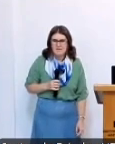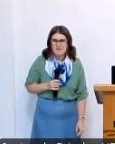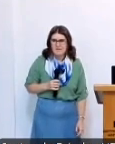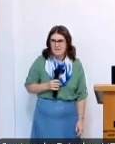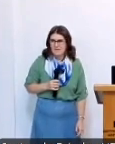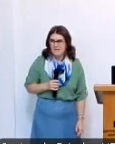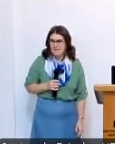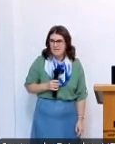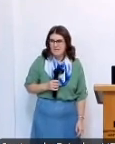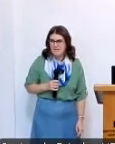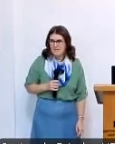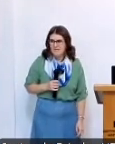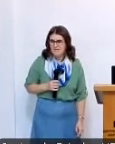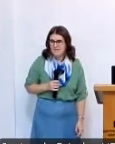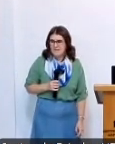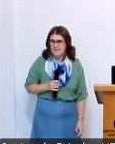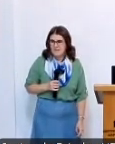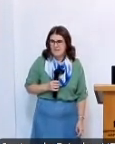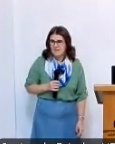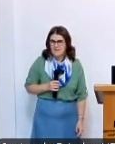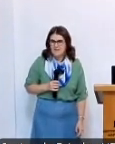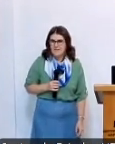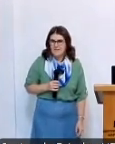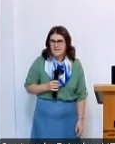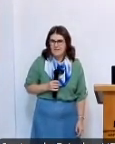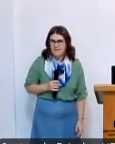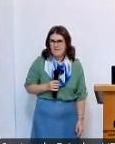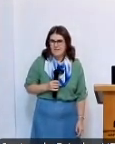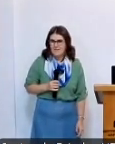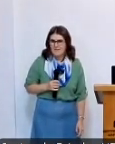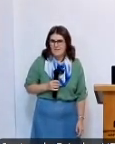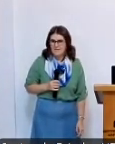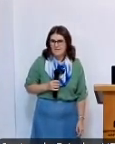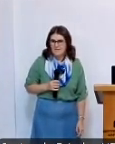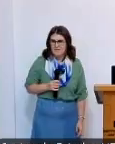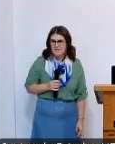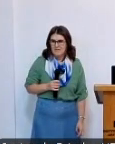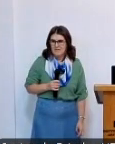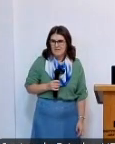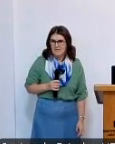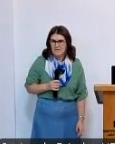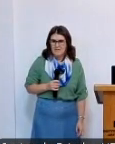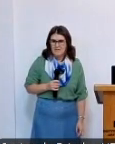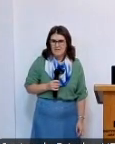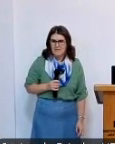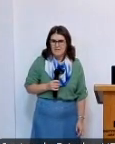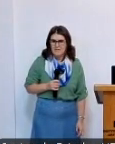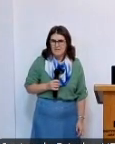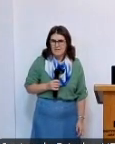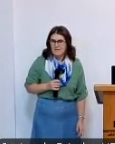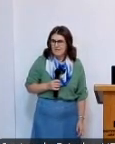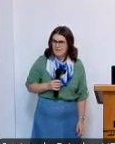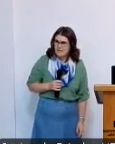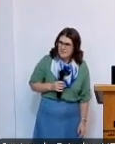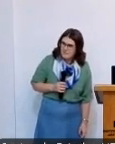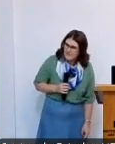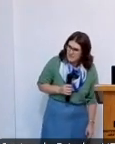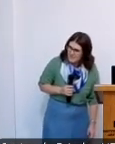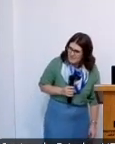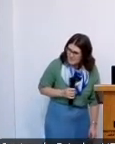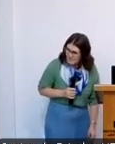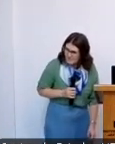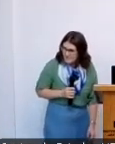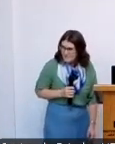Ok, ok. Alguns membros CEP, representantes de participantes de pesquisa ou participantes de pesquisa. Temos